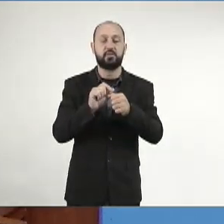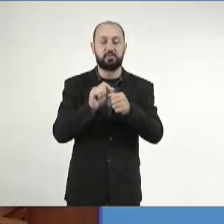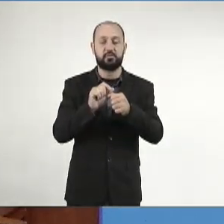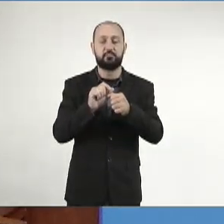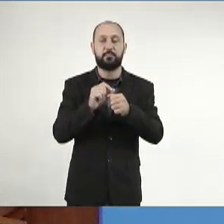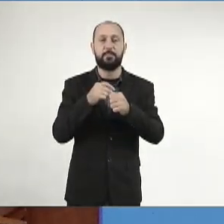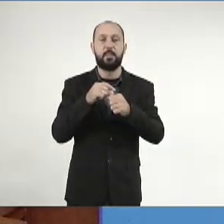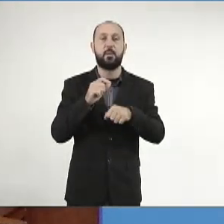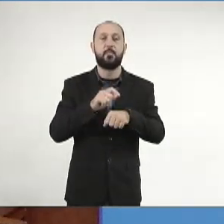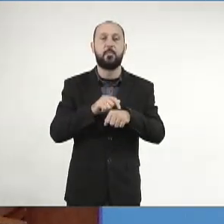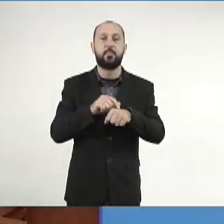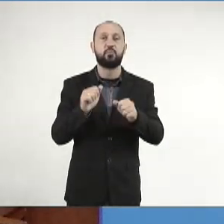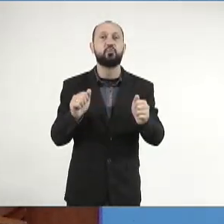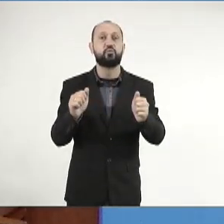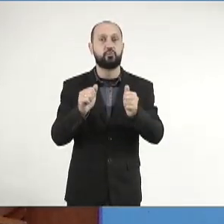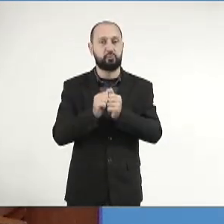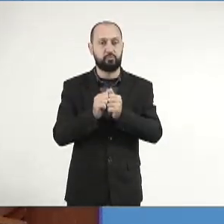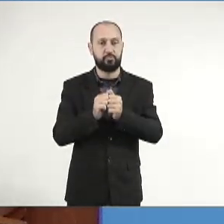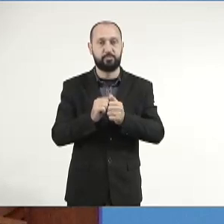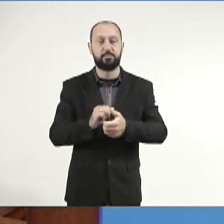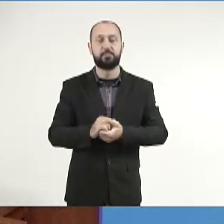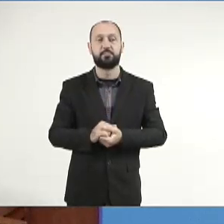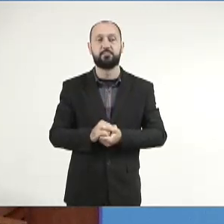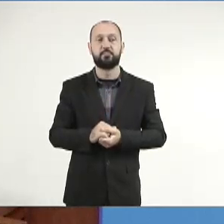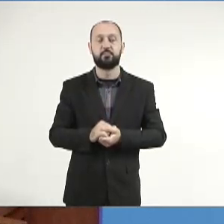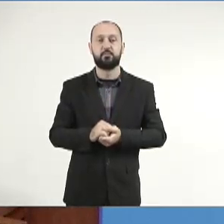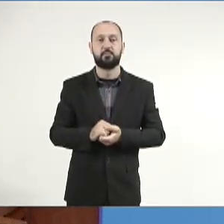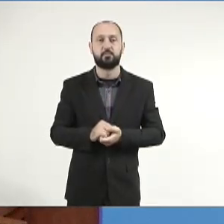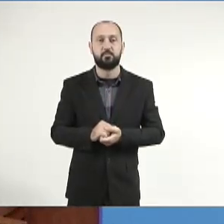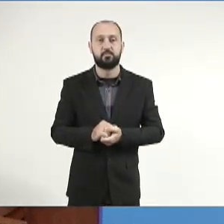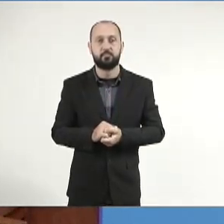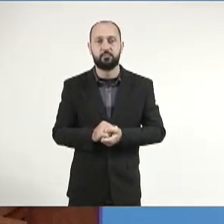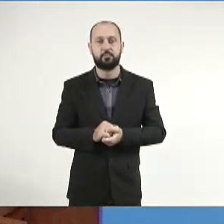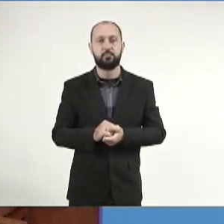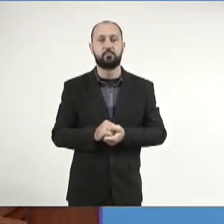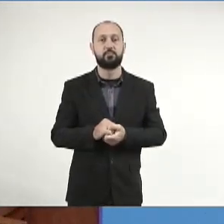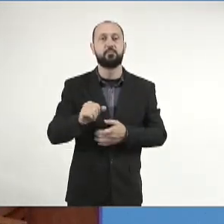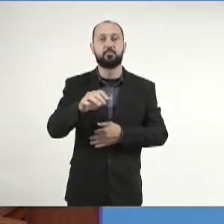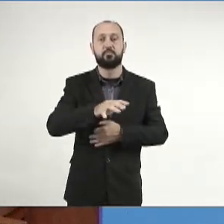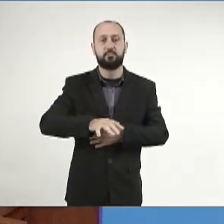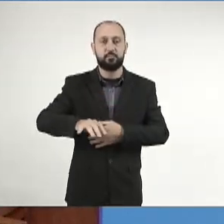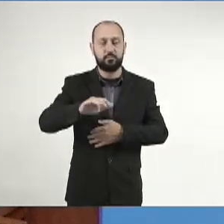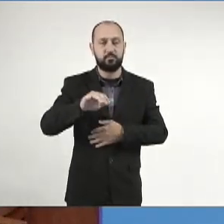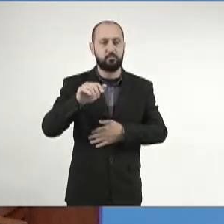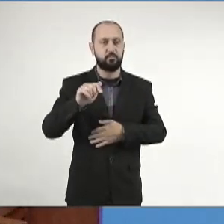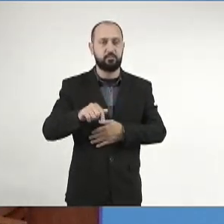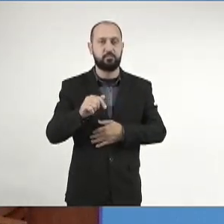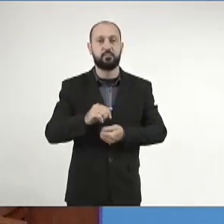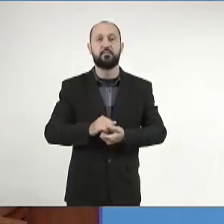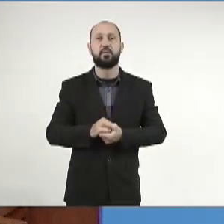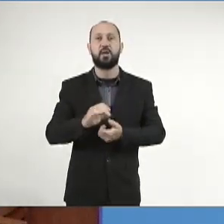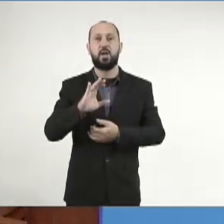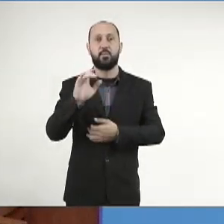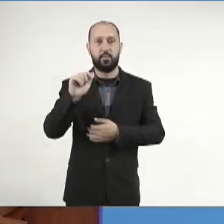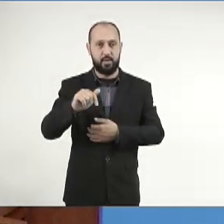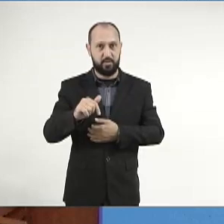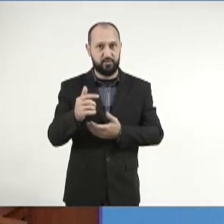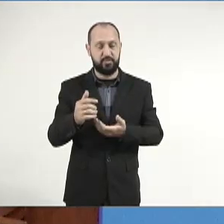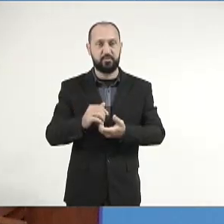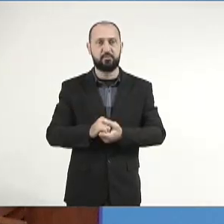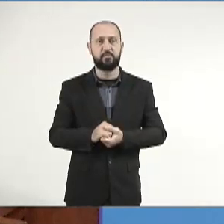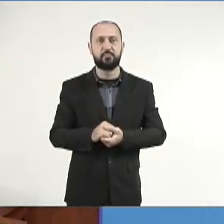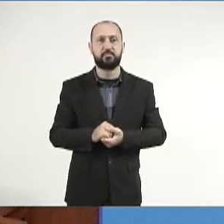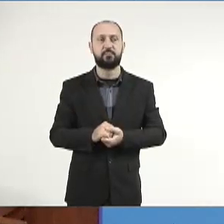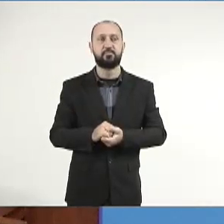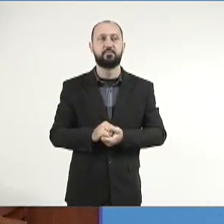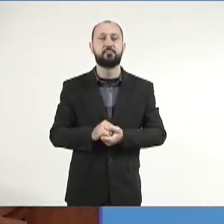uma operação conjunta numa determinada região aqui de Campo Grande,